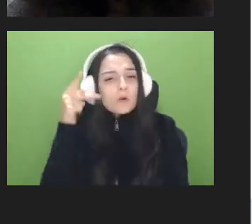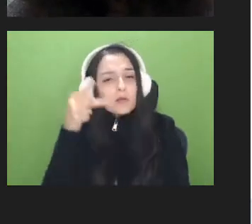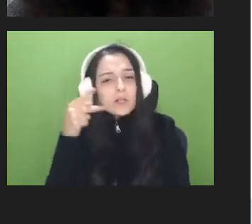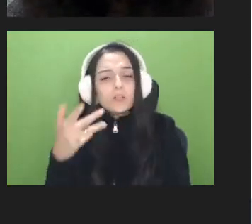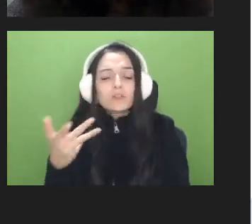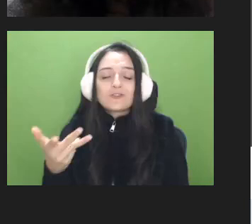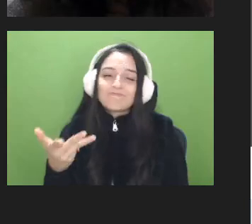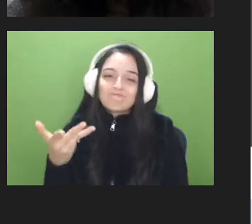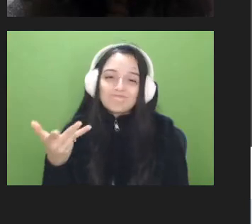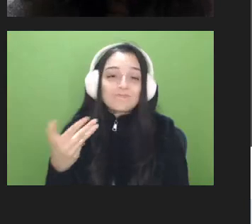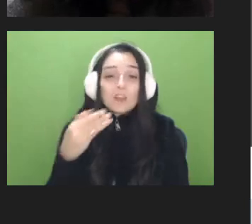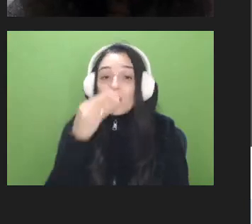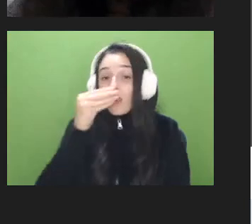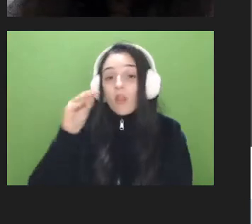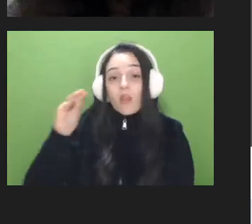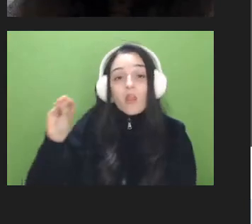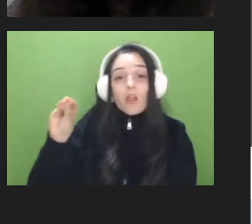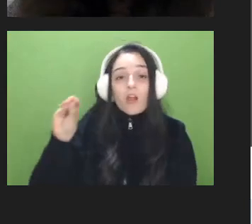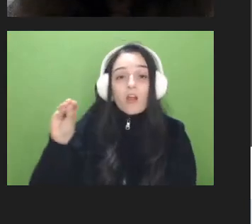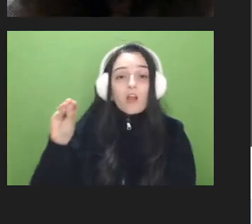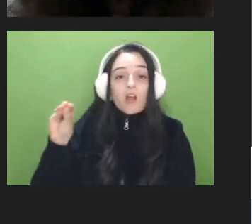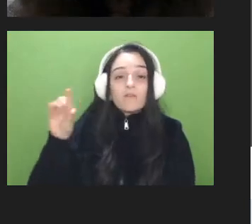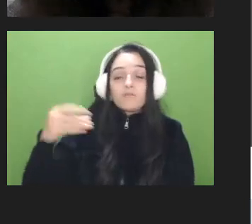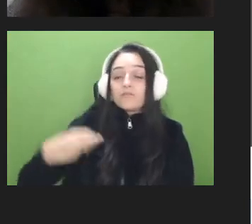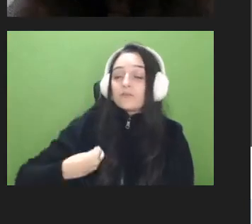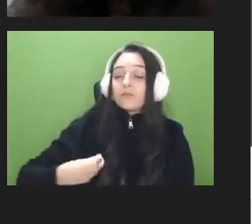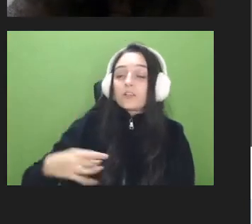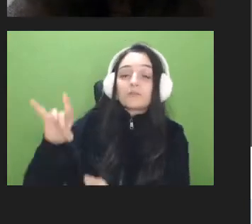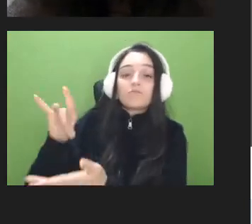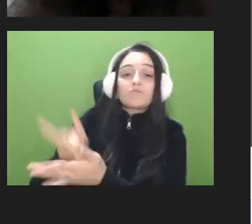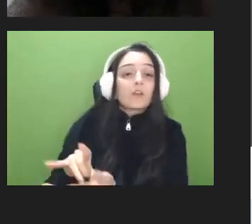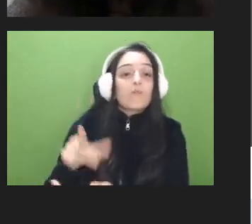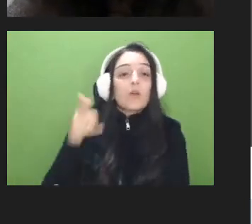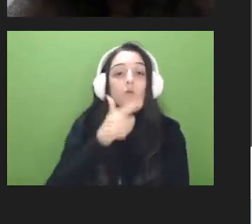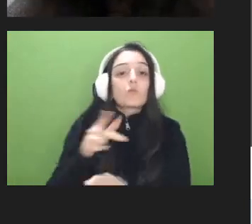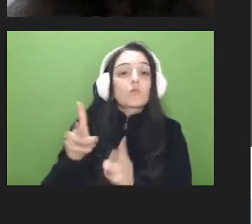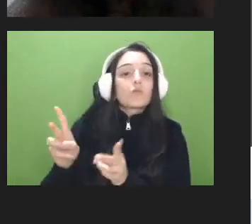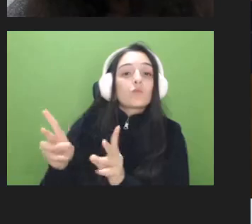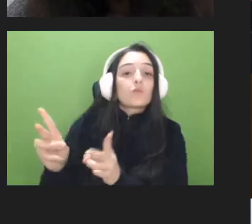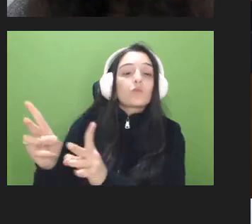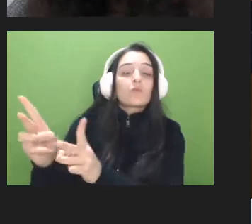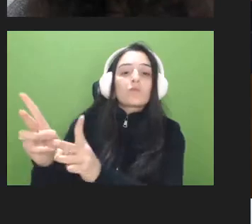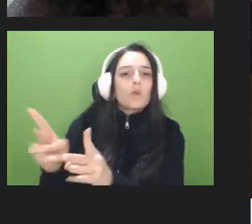se eu ignoro aquela realidade, ela vai continuar persistindo, né? E aí não vai ser possível produzir mudança.